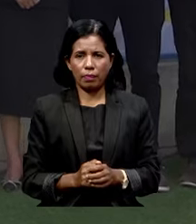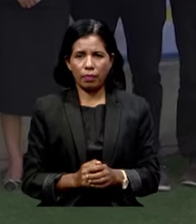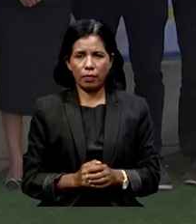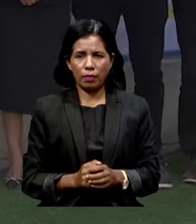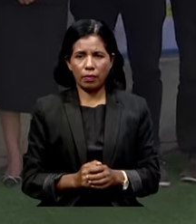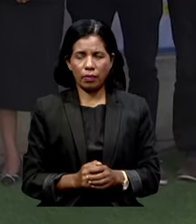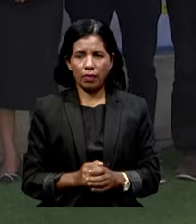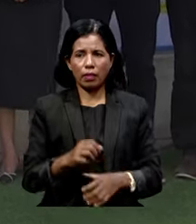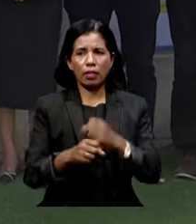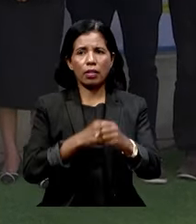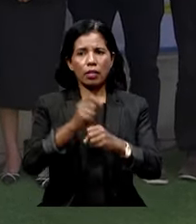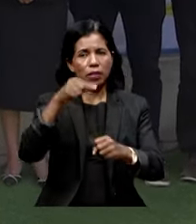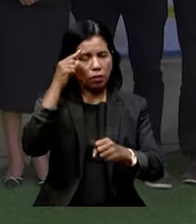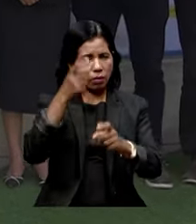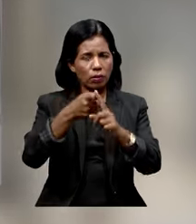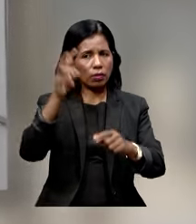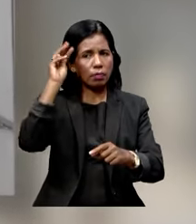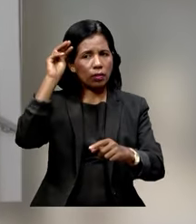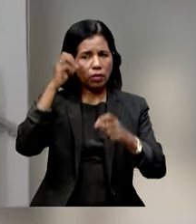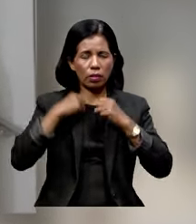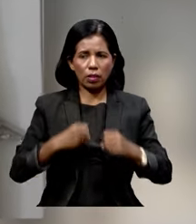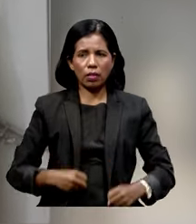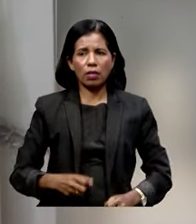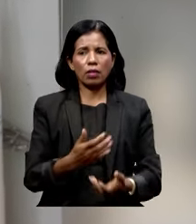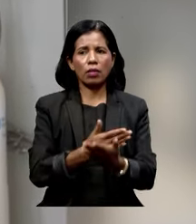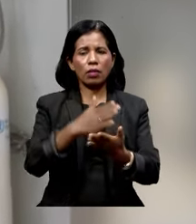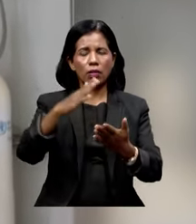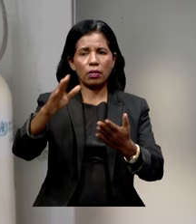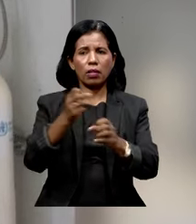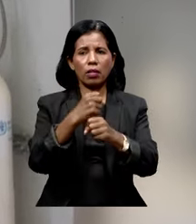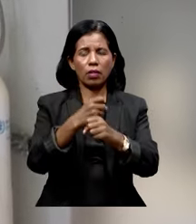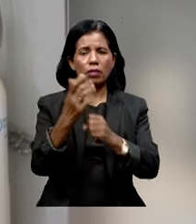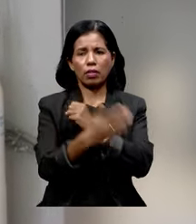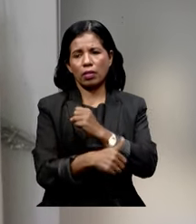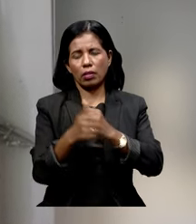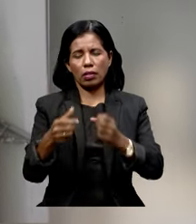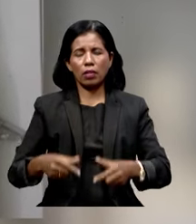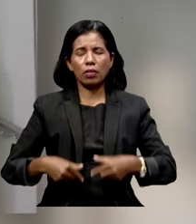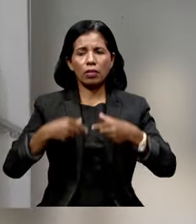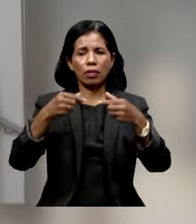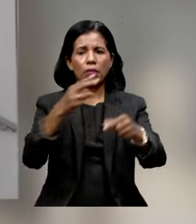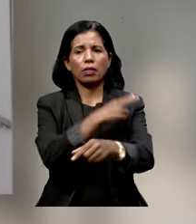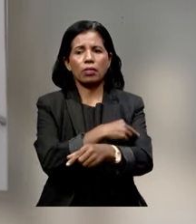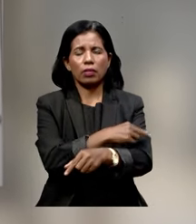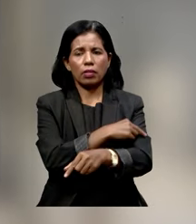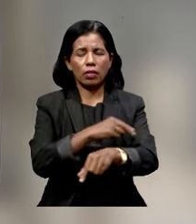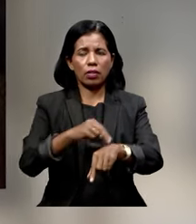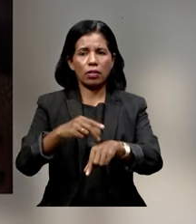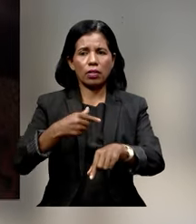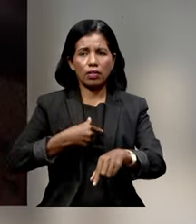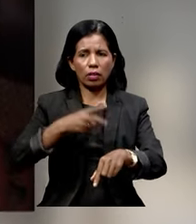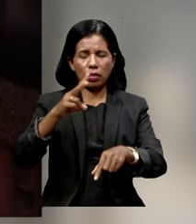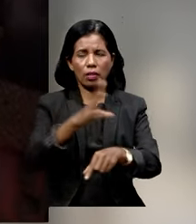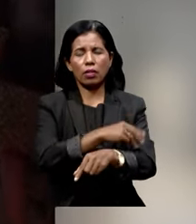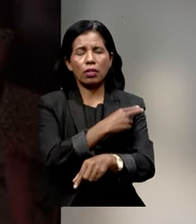Durante a quarentena, o governo e o Ministério da Saúde só o oxigênio que produz e arraia o fornece o Hospital Nacional Guido Valadares